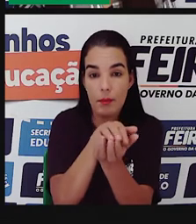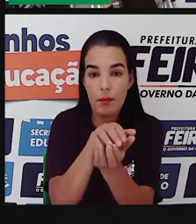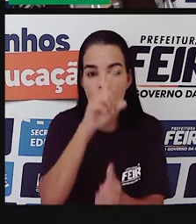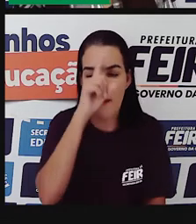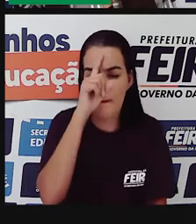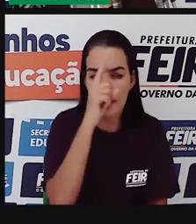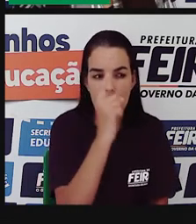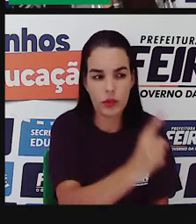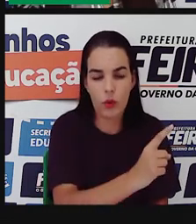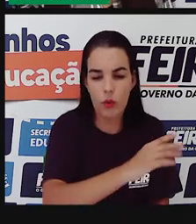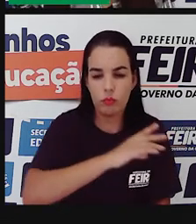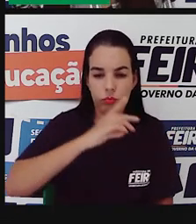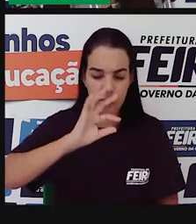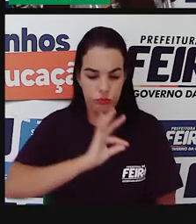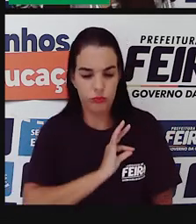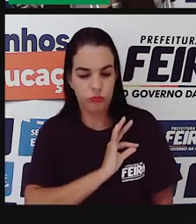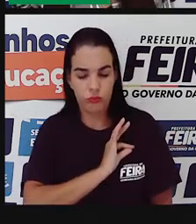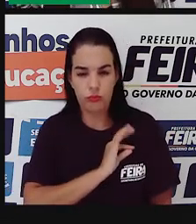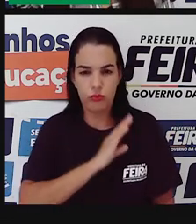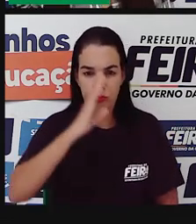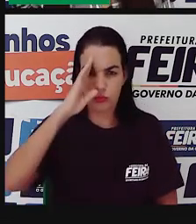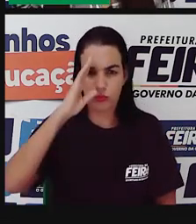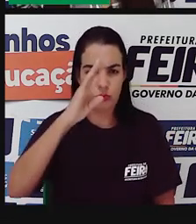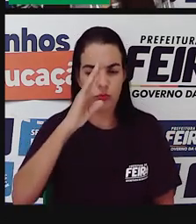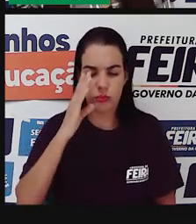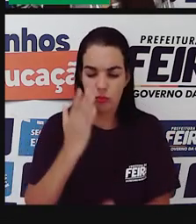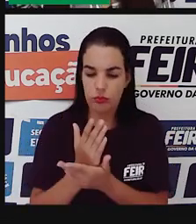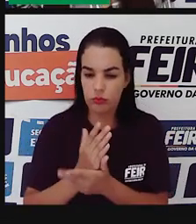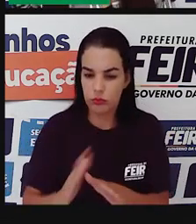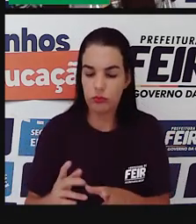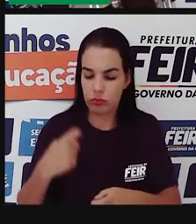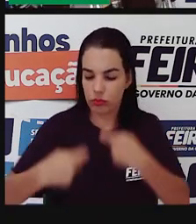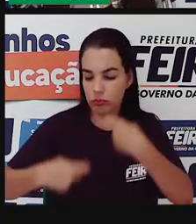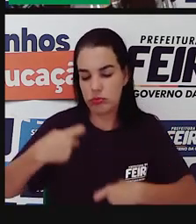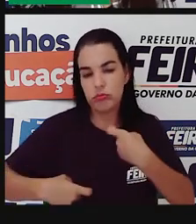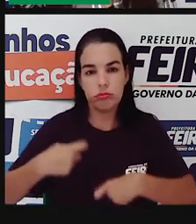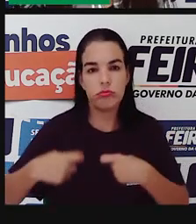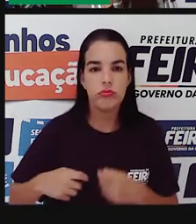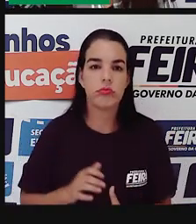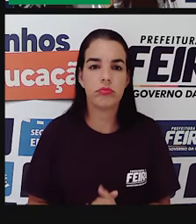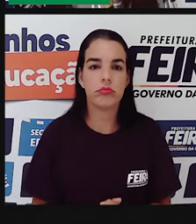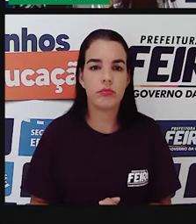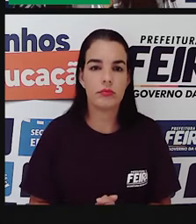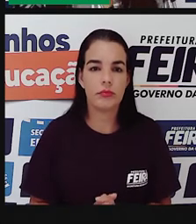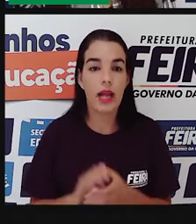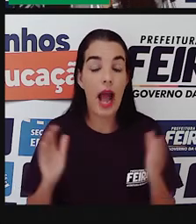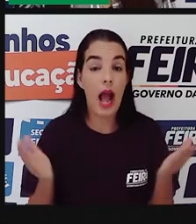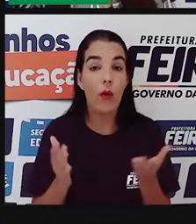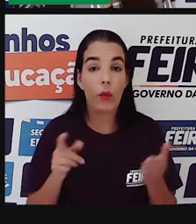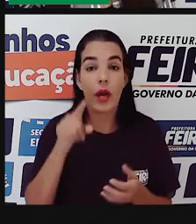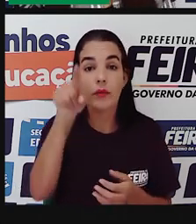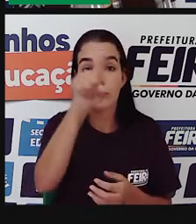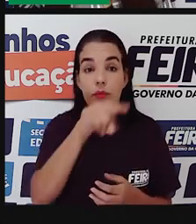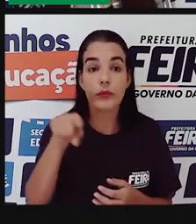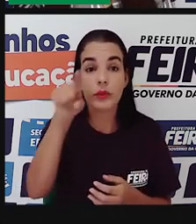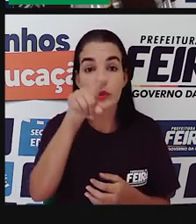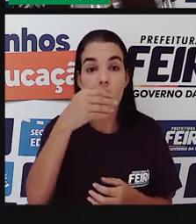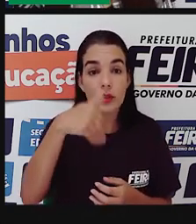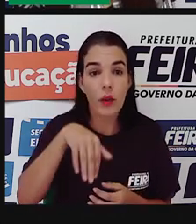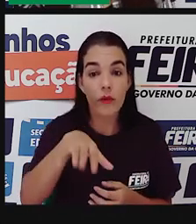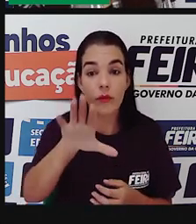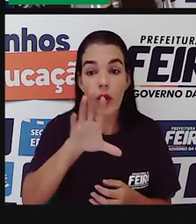aí com o conflito. E o que que vocês vão fazer tendo